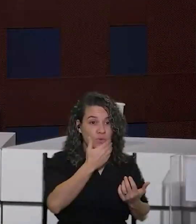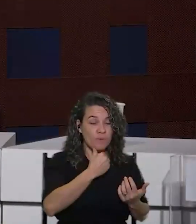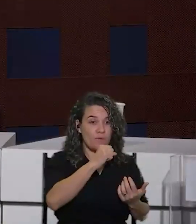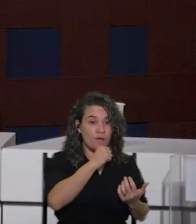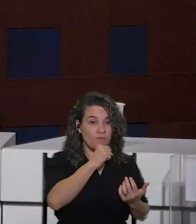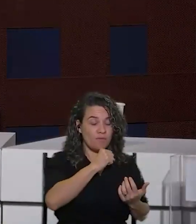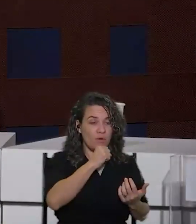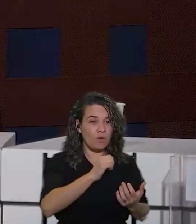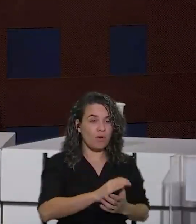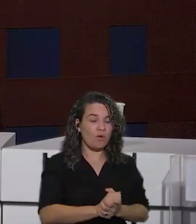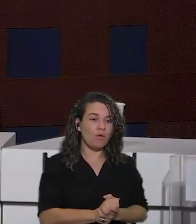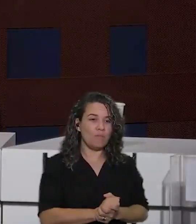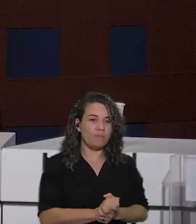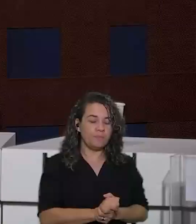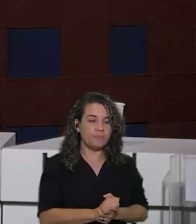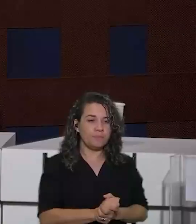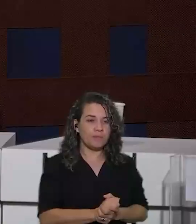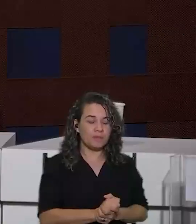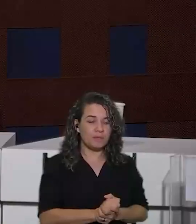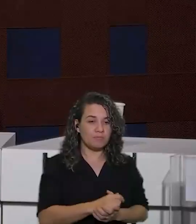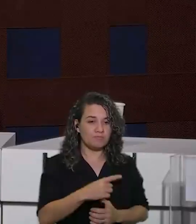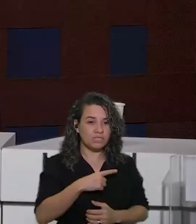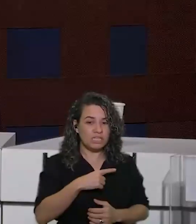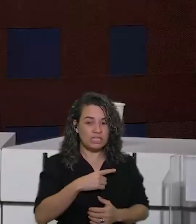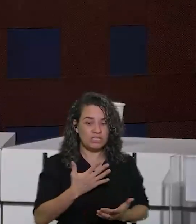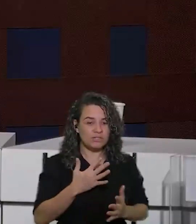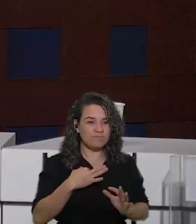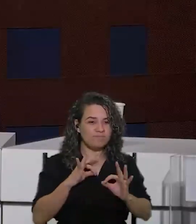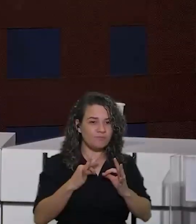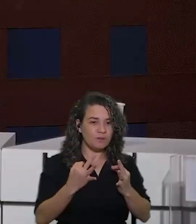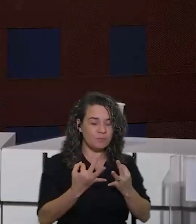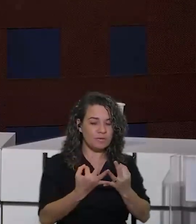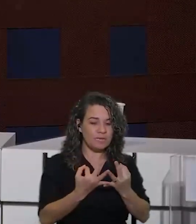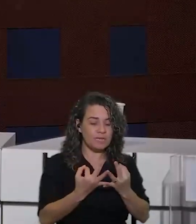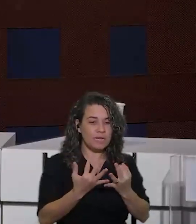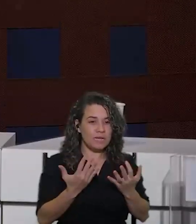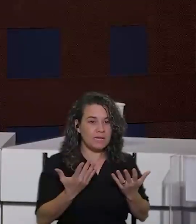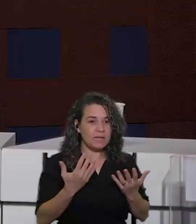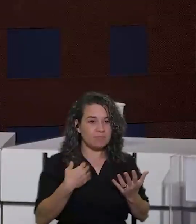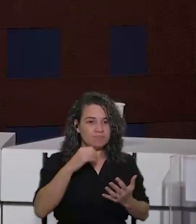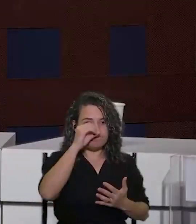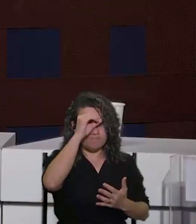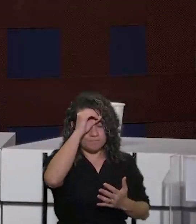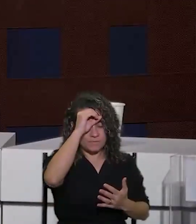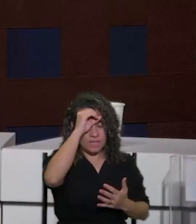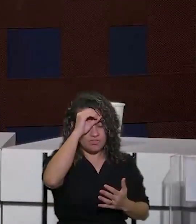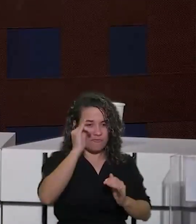assim, uma lacuna familiar muito grande. Eu fui pesquisando ali, numa maneira